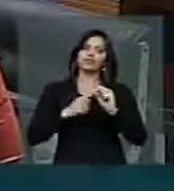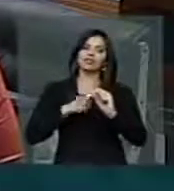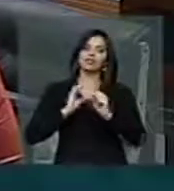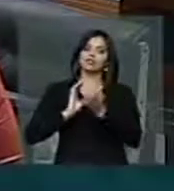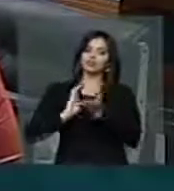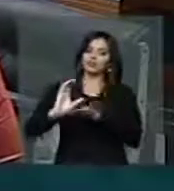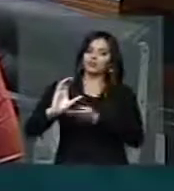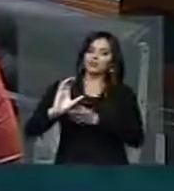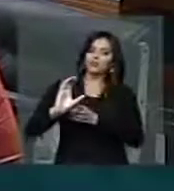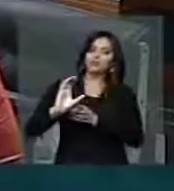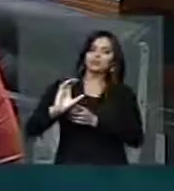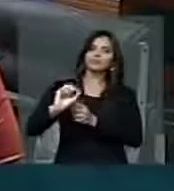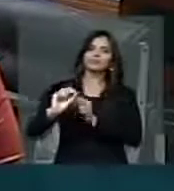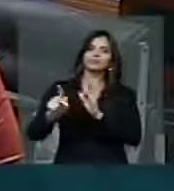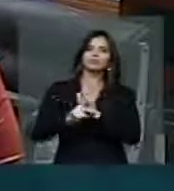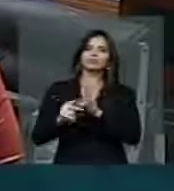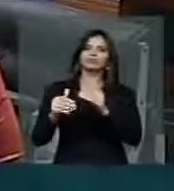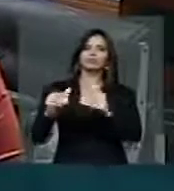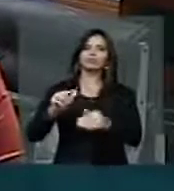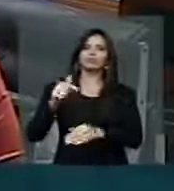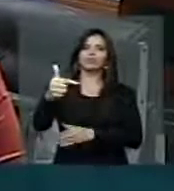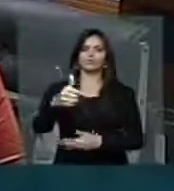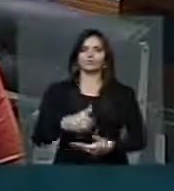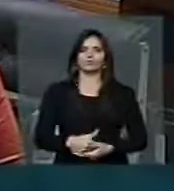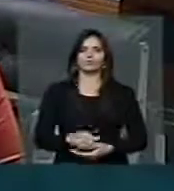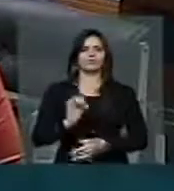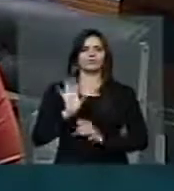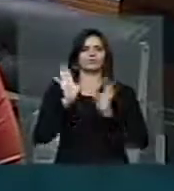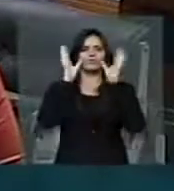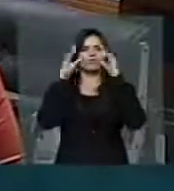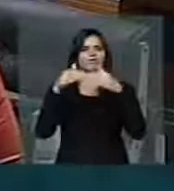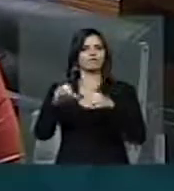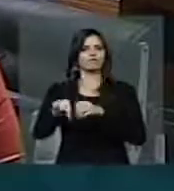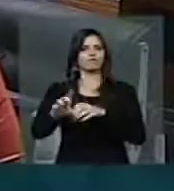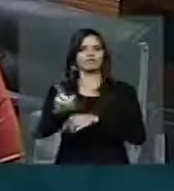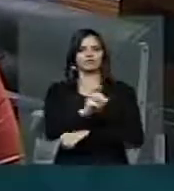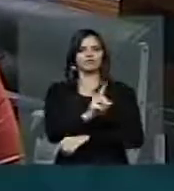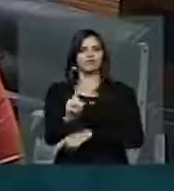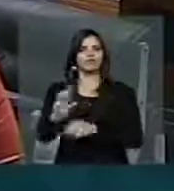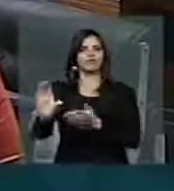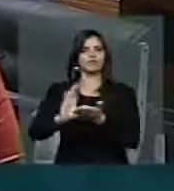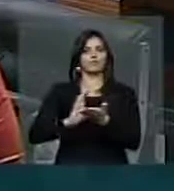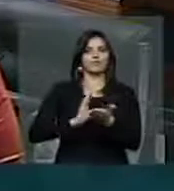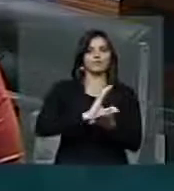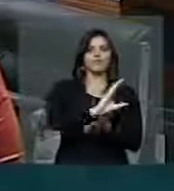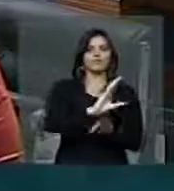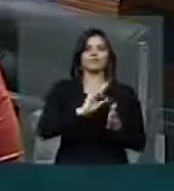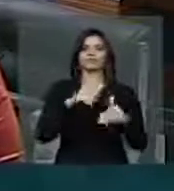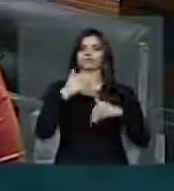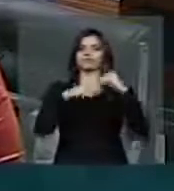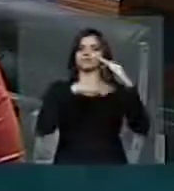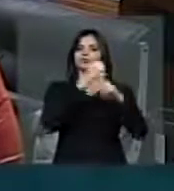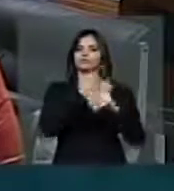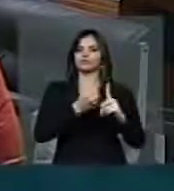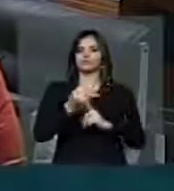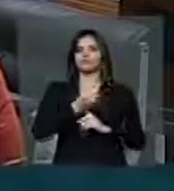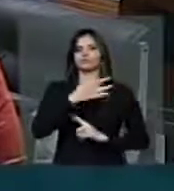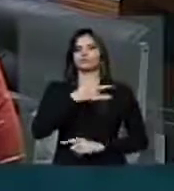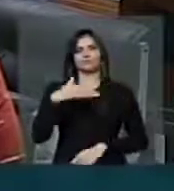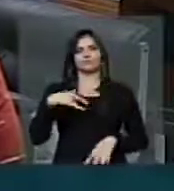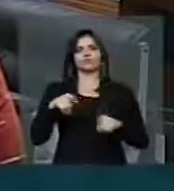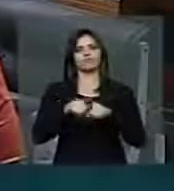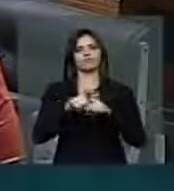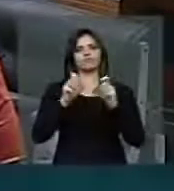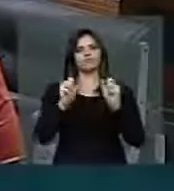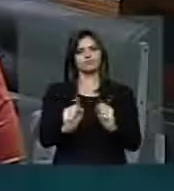recursos venham de outros ministérios, que não só da educação, talvez o desenvolvimento social e a saúde, possam